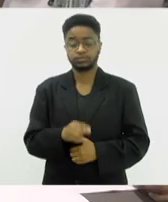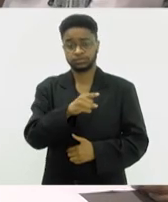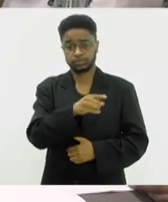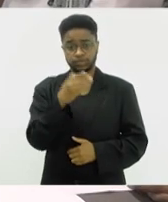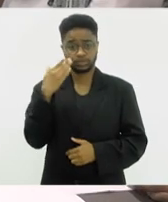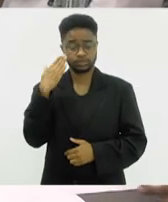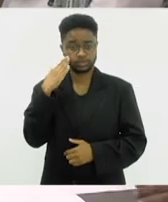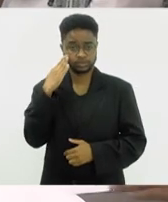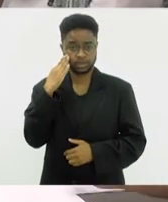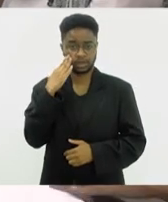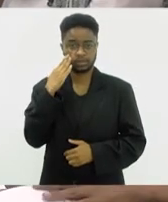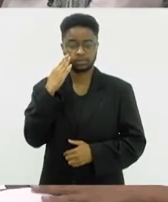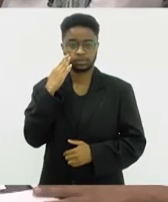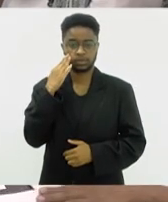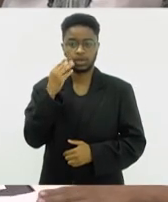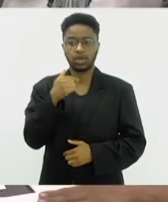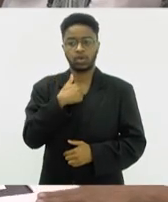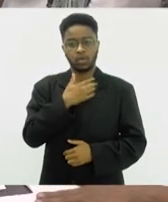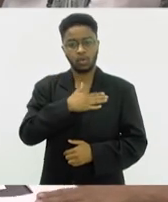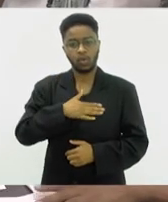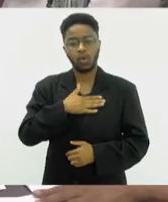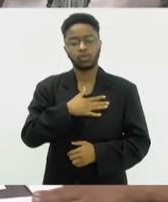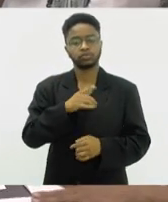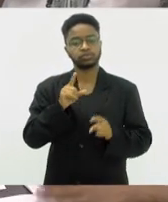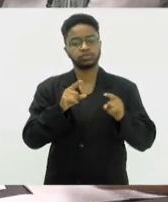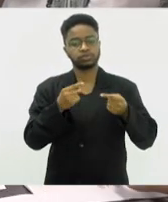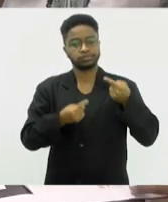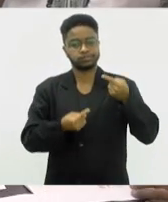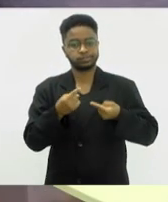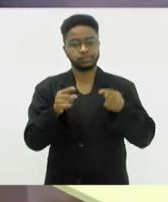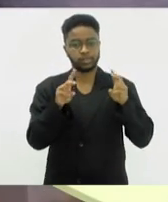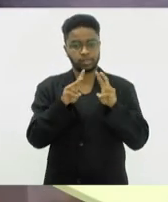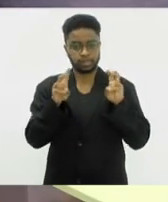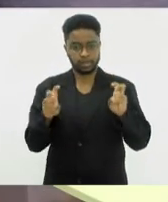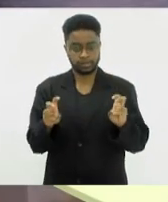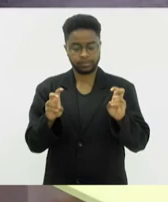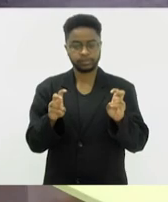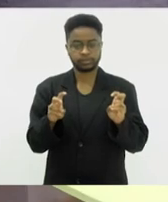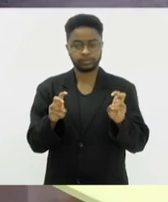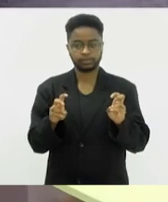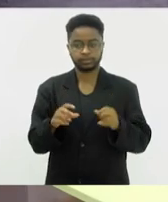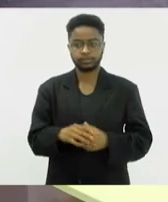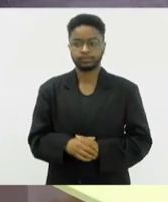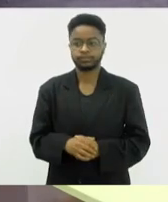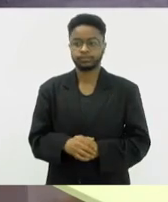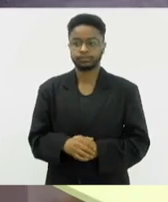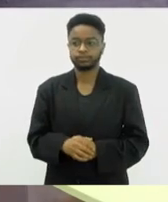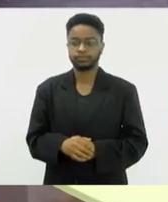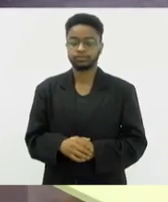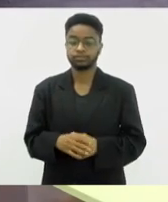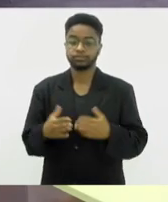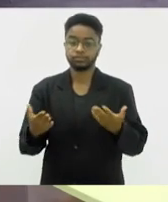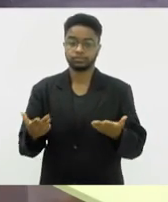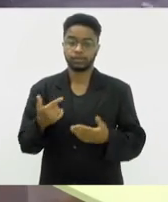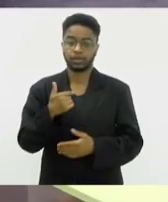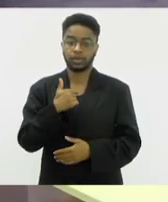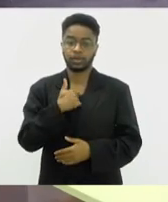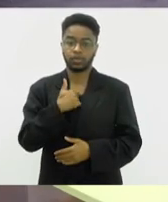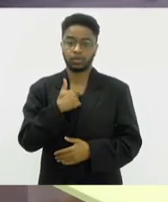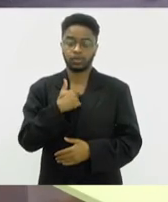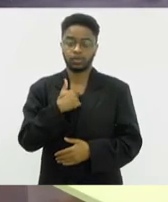eu gosto do tema, legislo sobre o tema, e eu vi